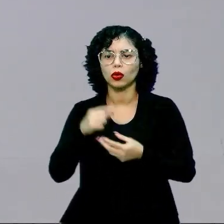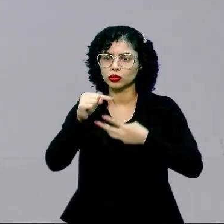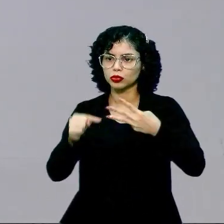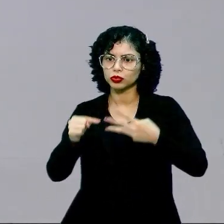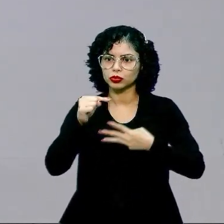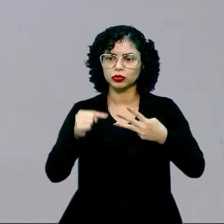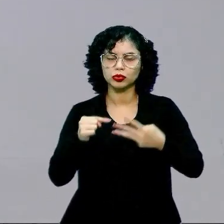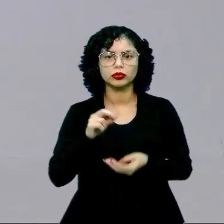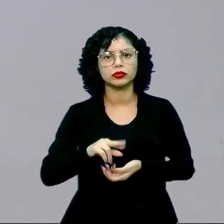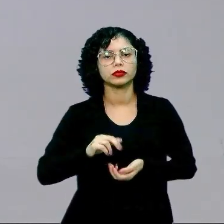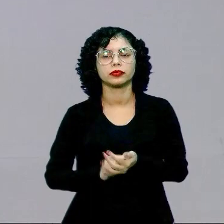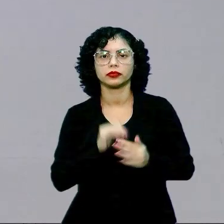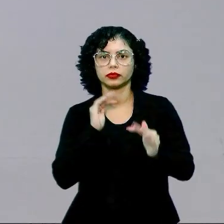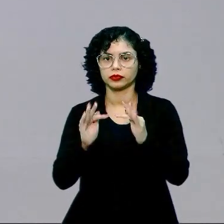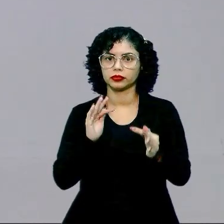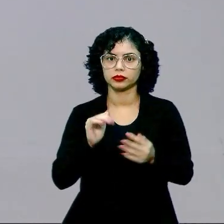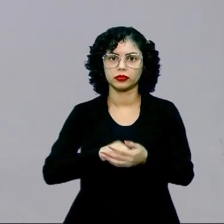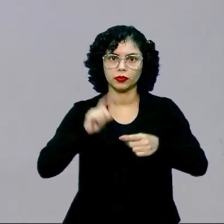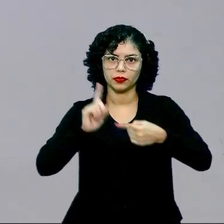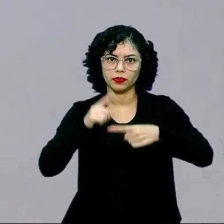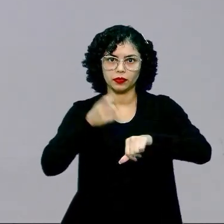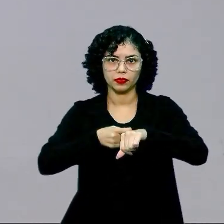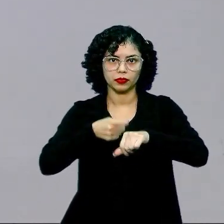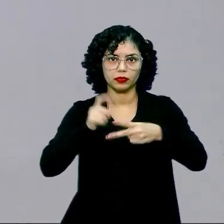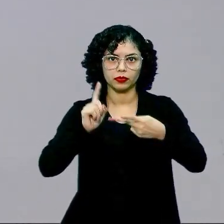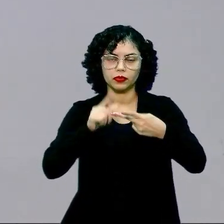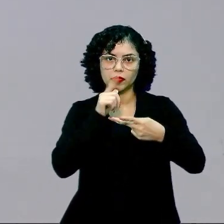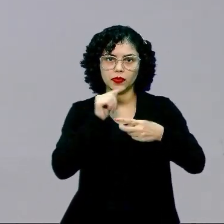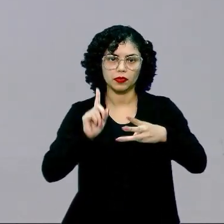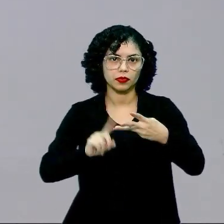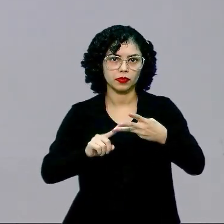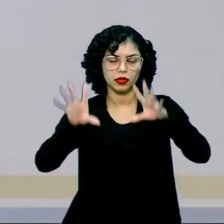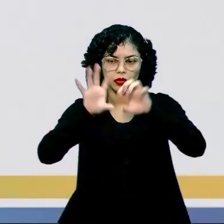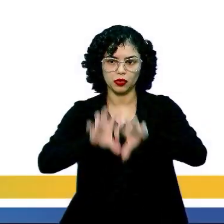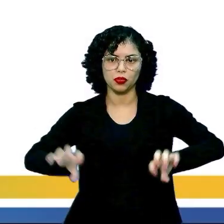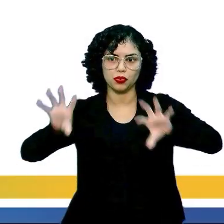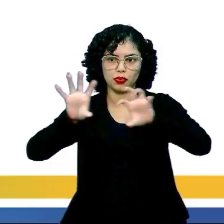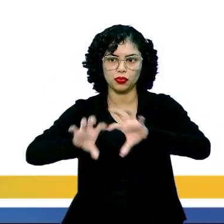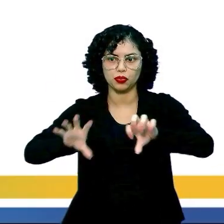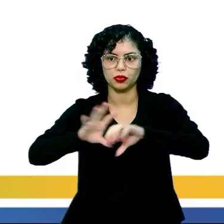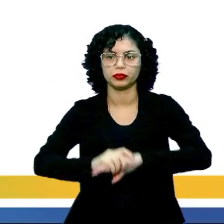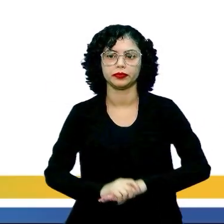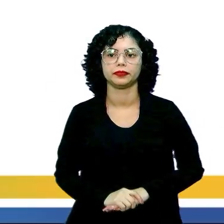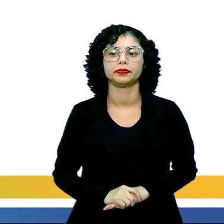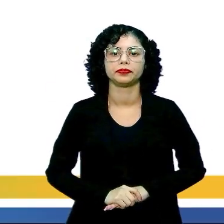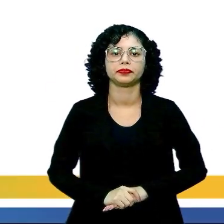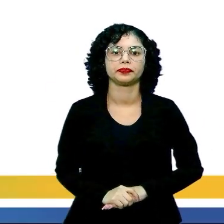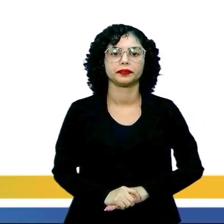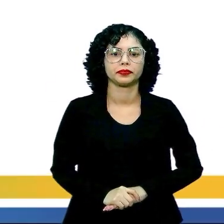três estados físicos que nós conhecemos: sólido, líquido e gasoso, certinho?